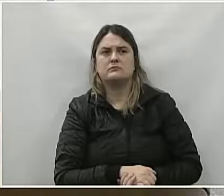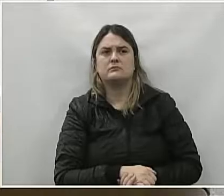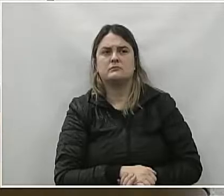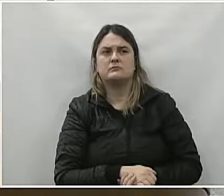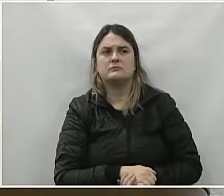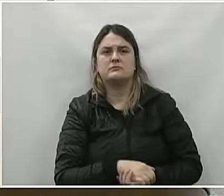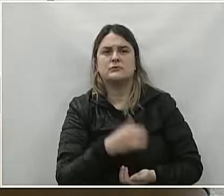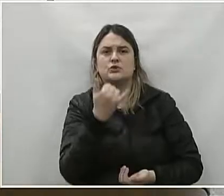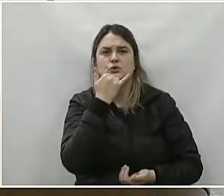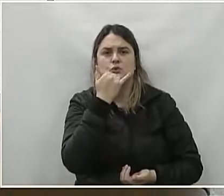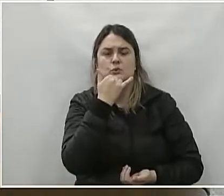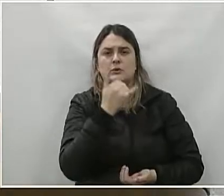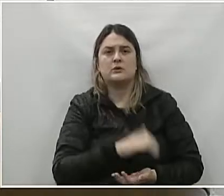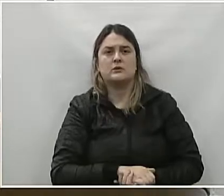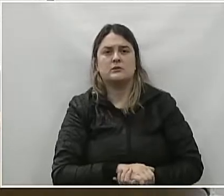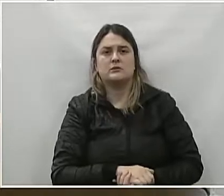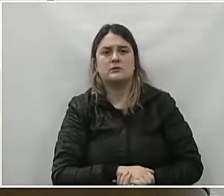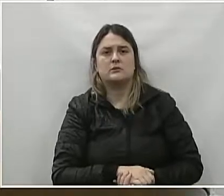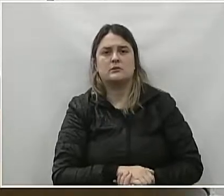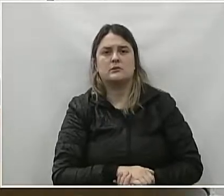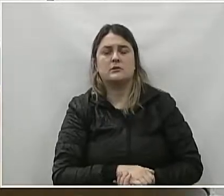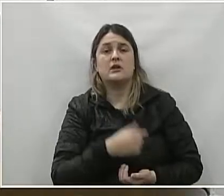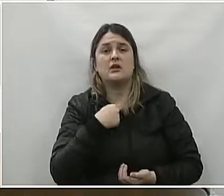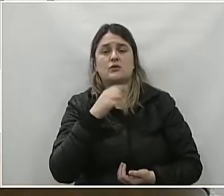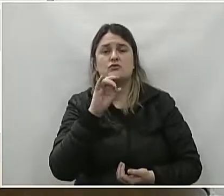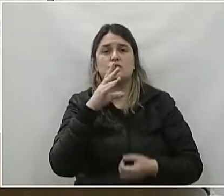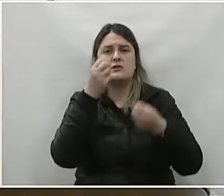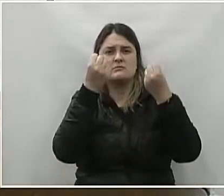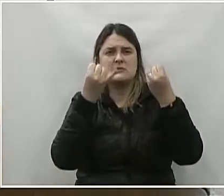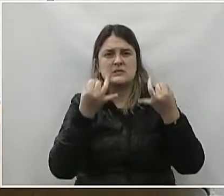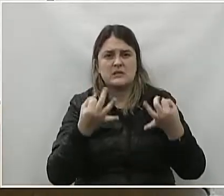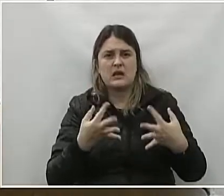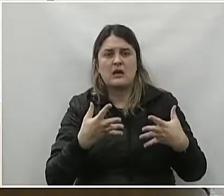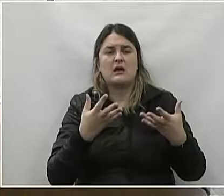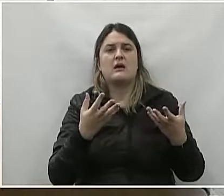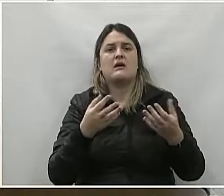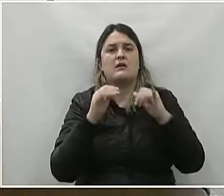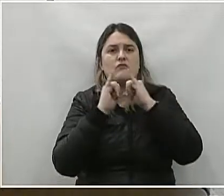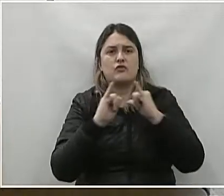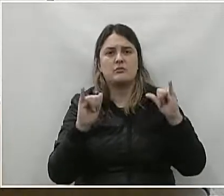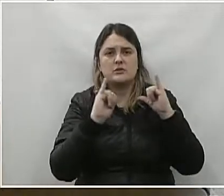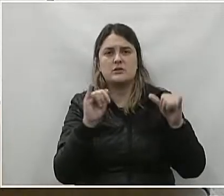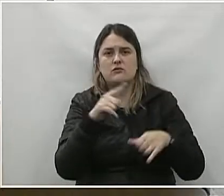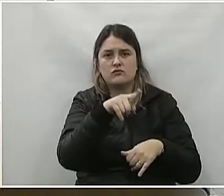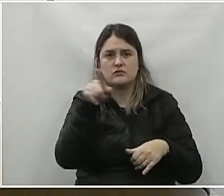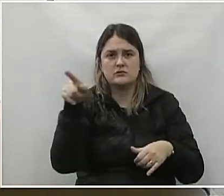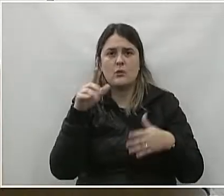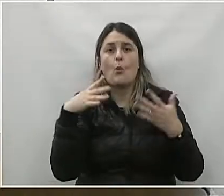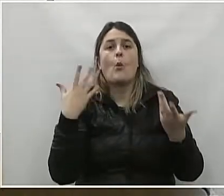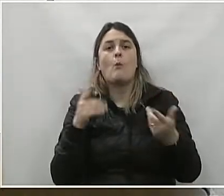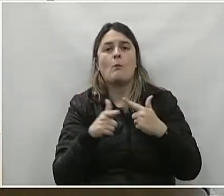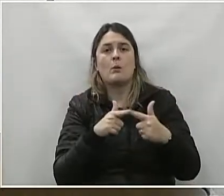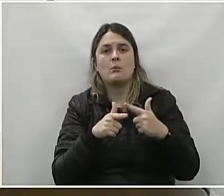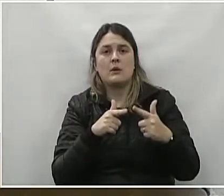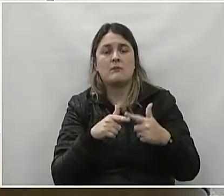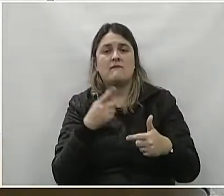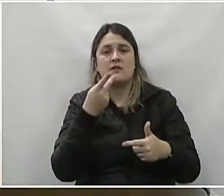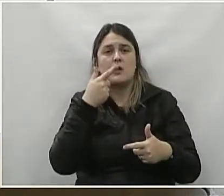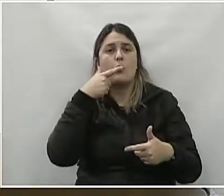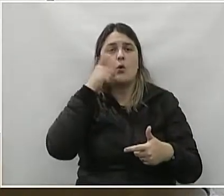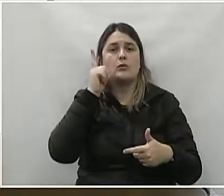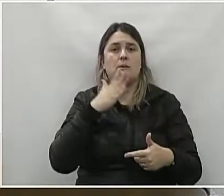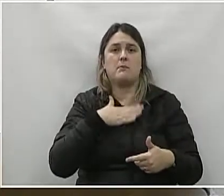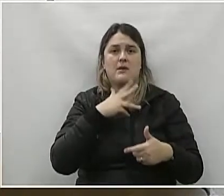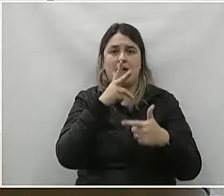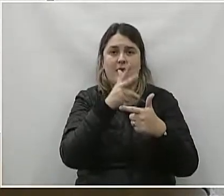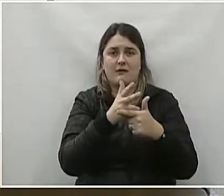Ah, tá. Desculpa. Então é isso, gente. Eu estou aqui só para esclarecer, para passar para vocês o problema. Como eu falei ontem na minha live, eu espero